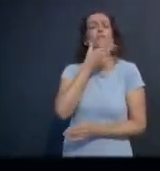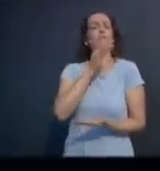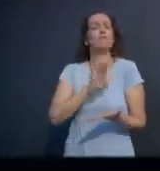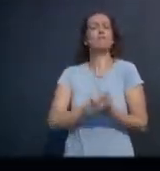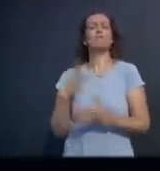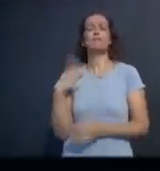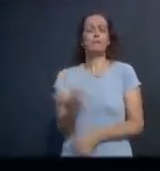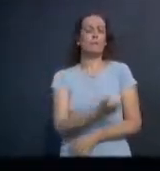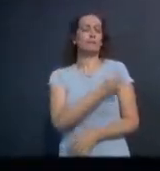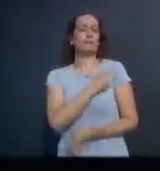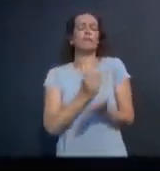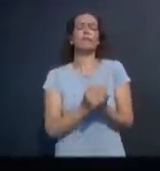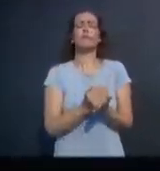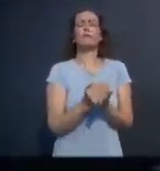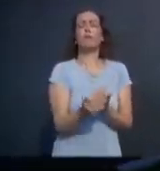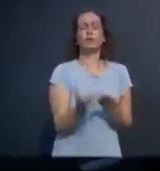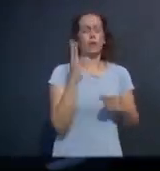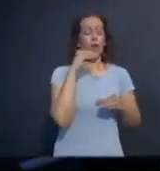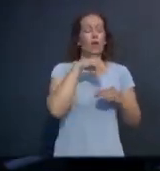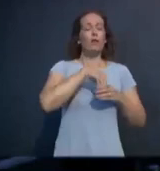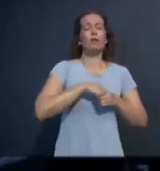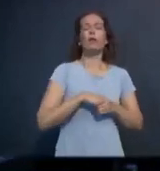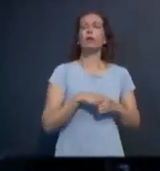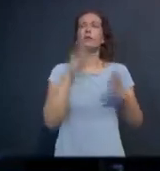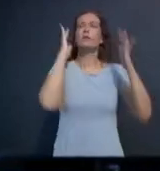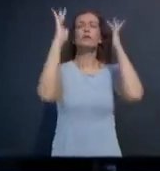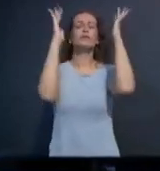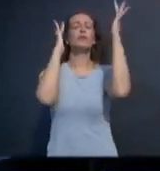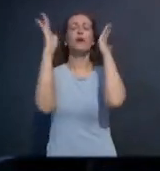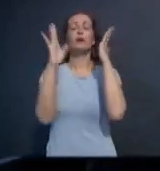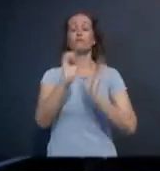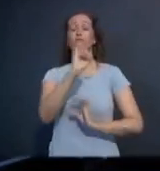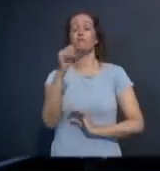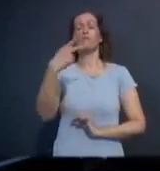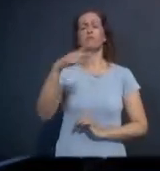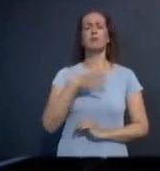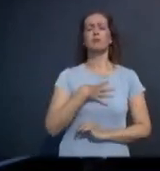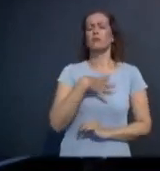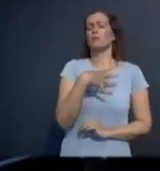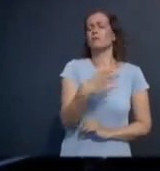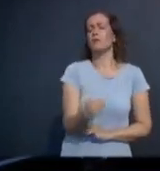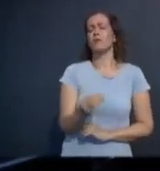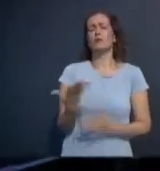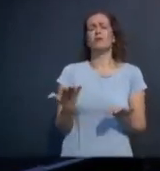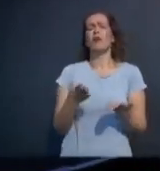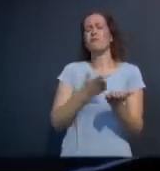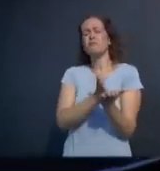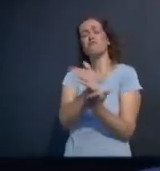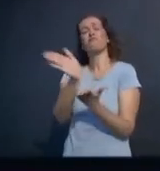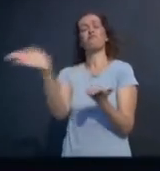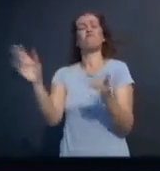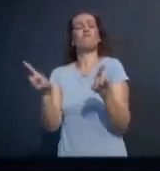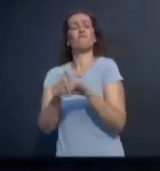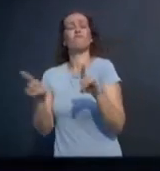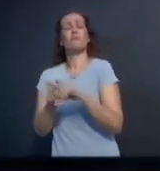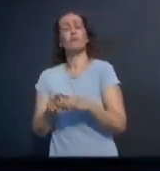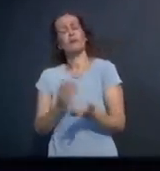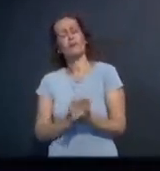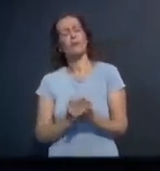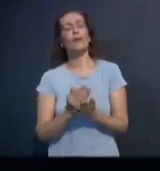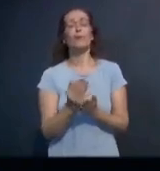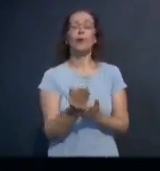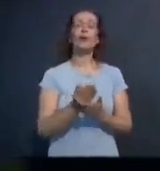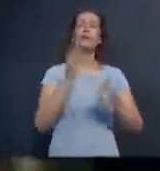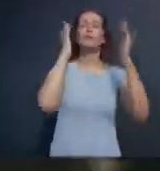a gerar dentro de você seus filhos que estão hoje numa situação tão delicada. Comece a vê-los servindo ao